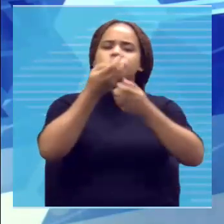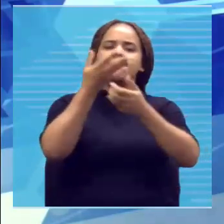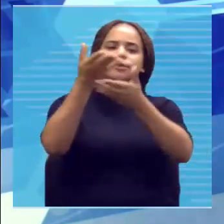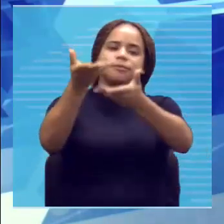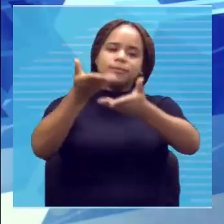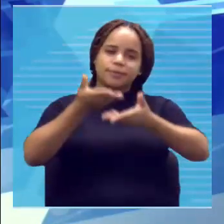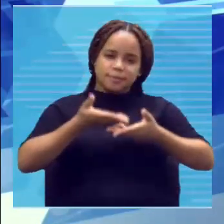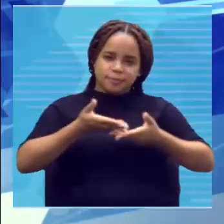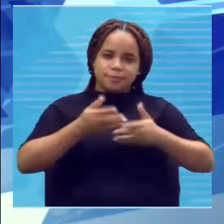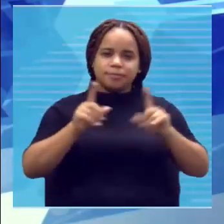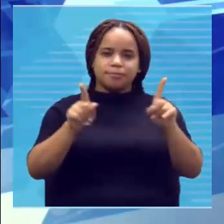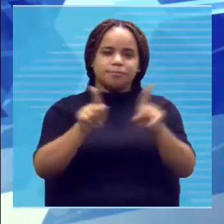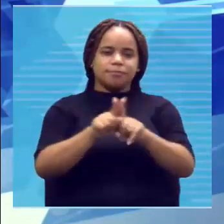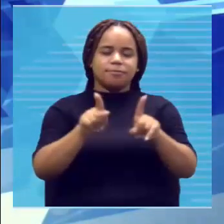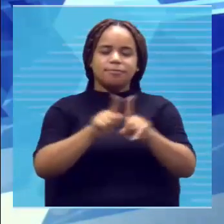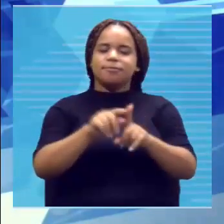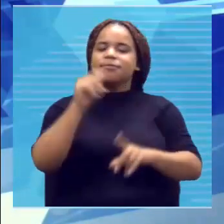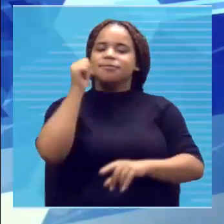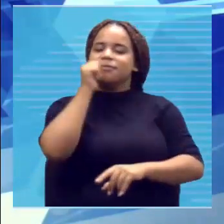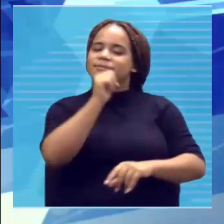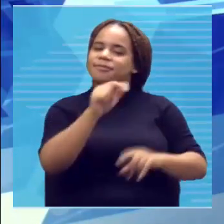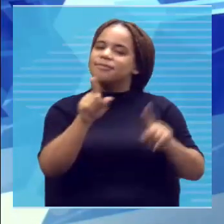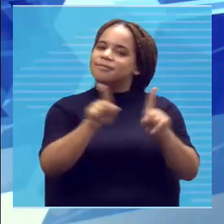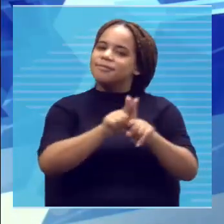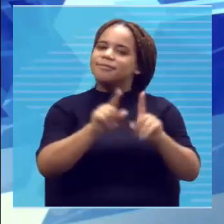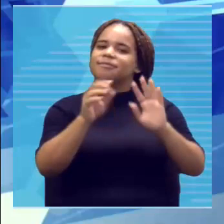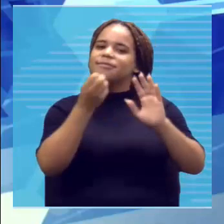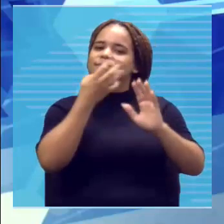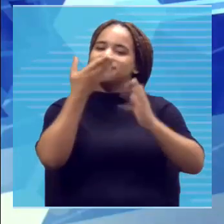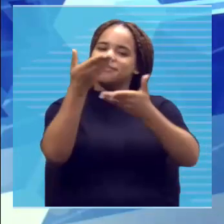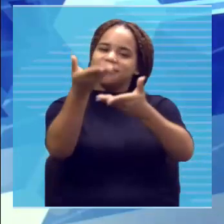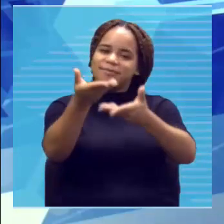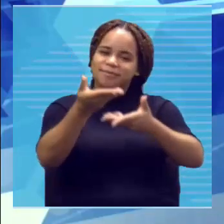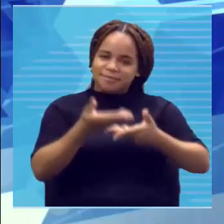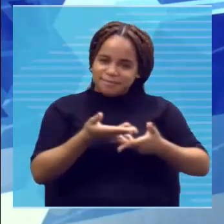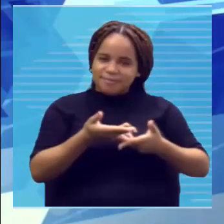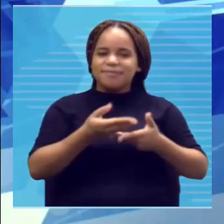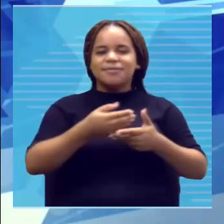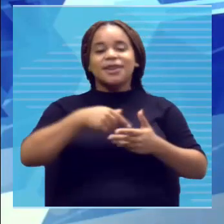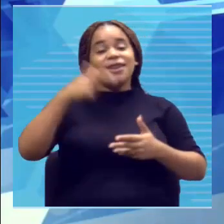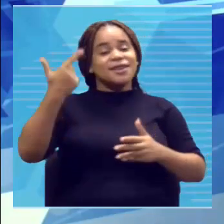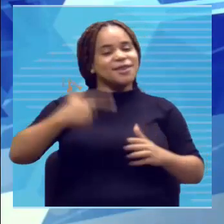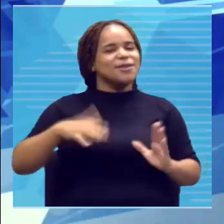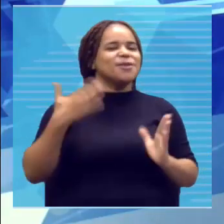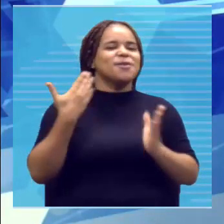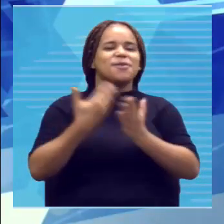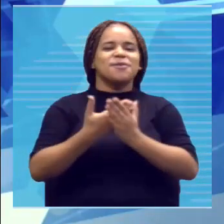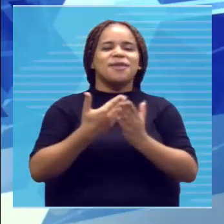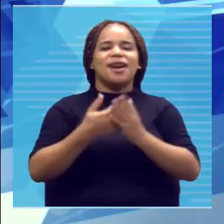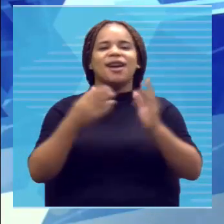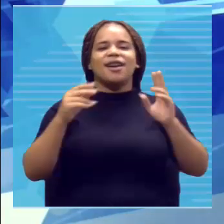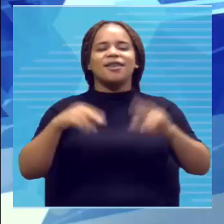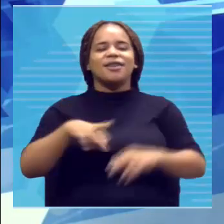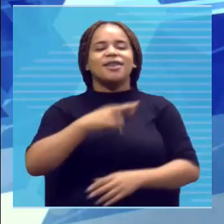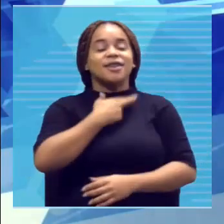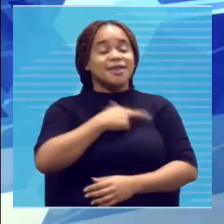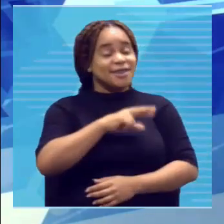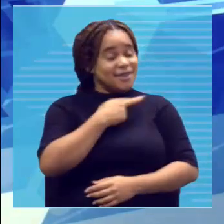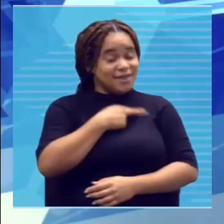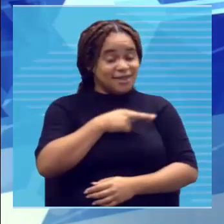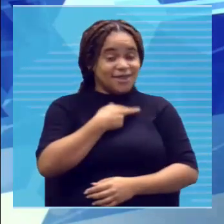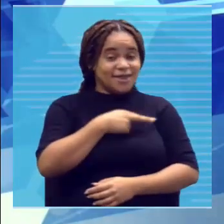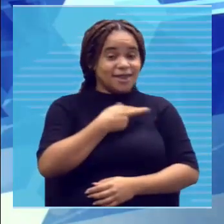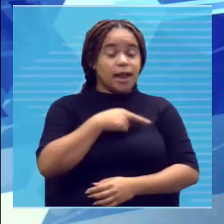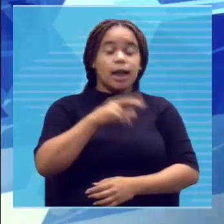bem-vindos sejam todas muito bem-vindas a mais essa aula de ensino religioso